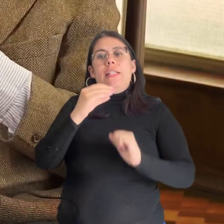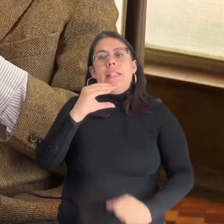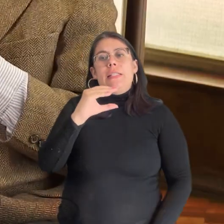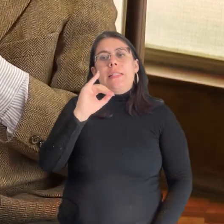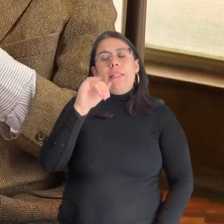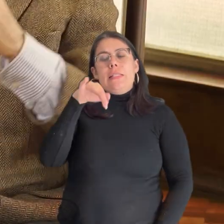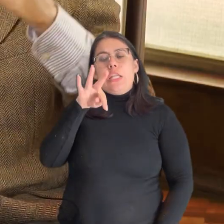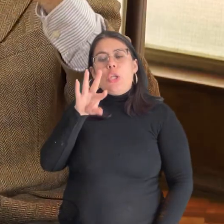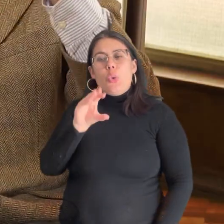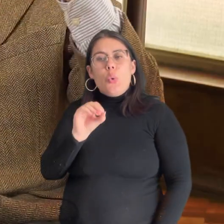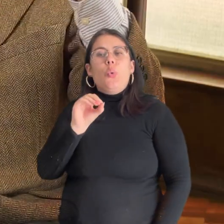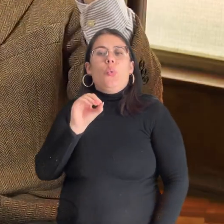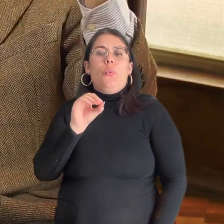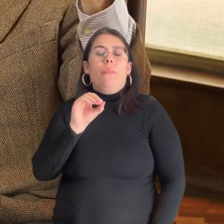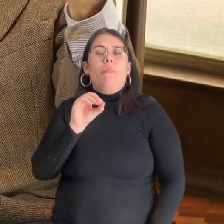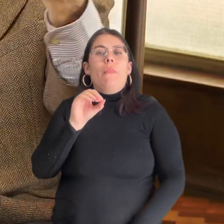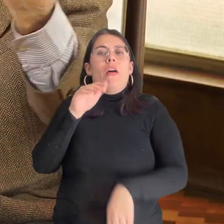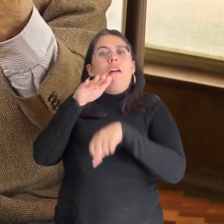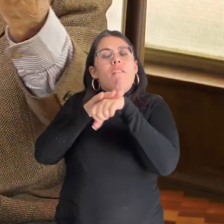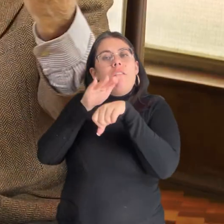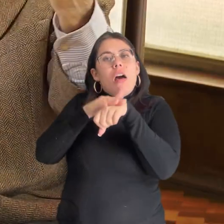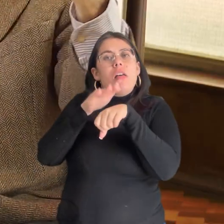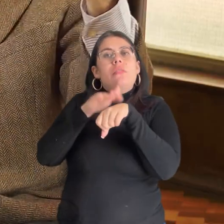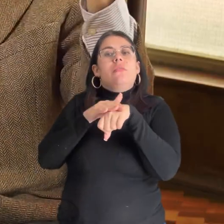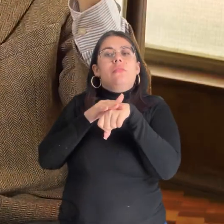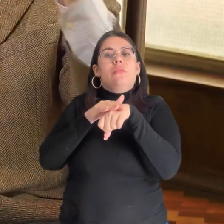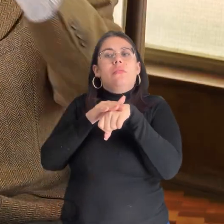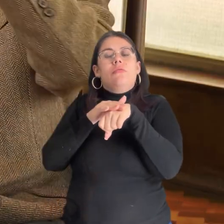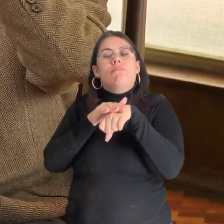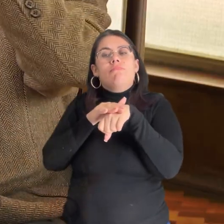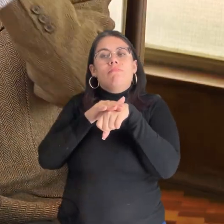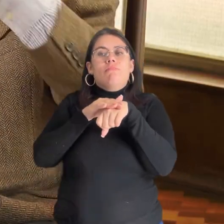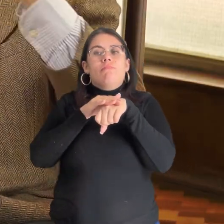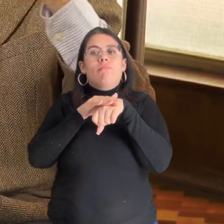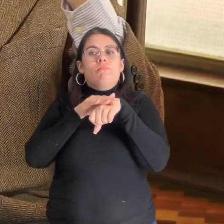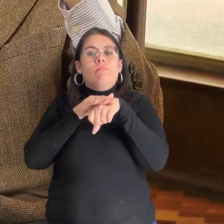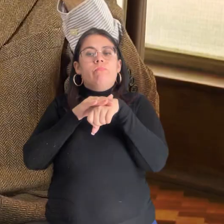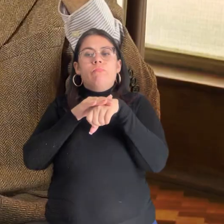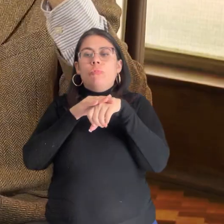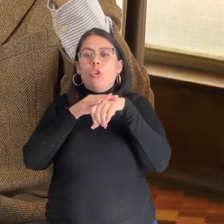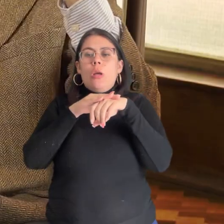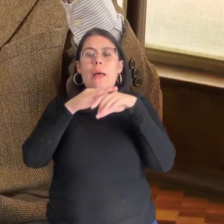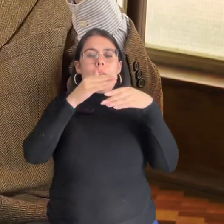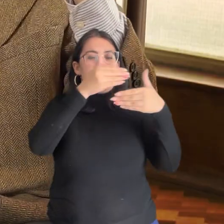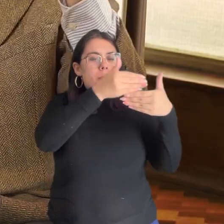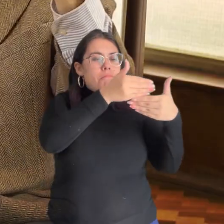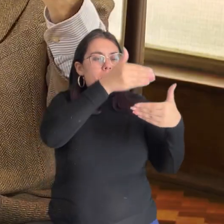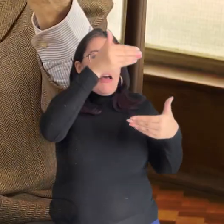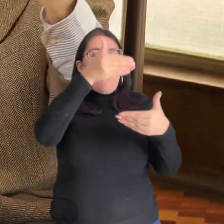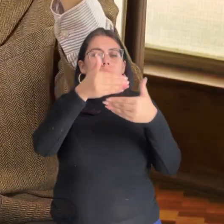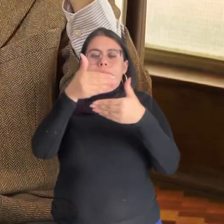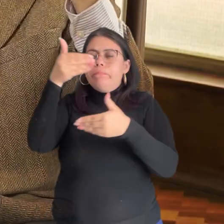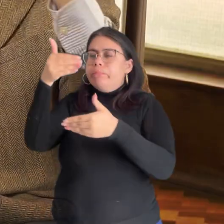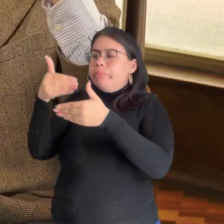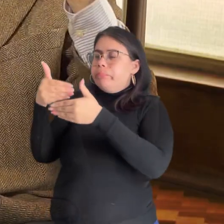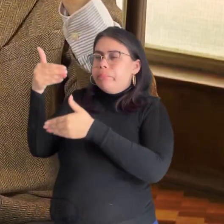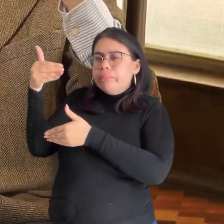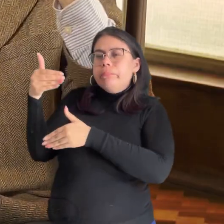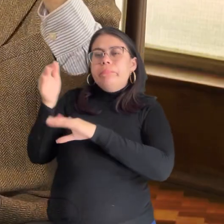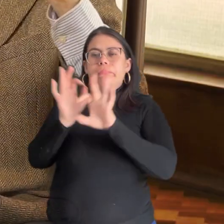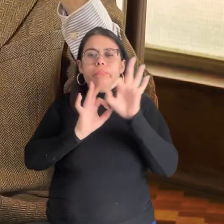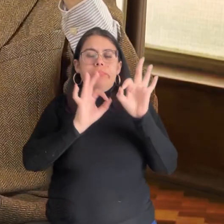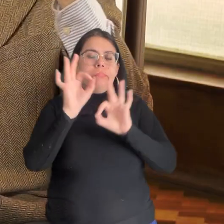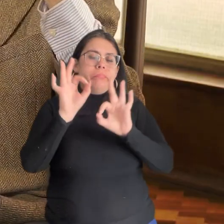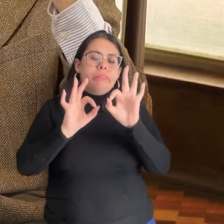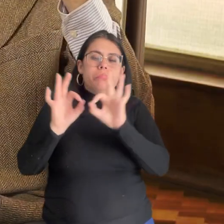Cíndia Cinto, para fazer, digamos, as paredes,